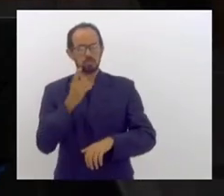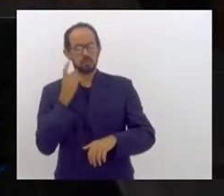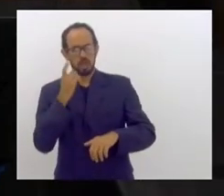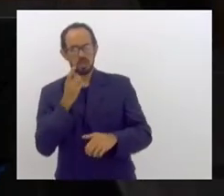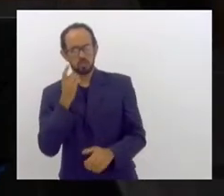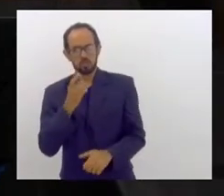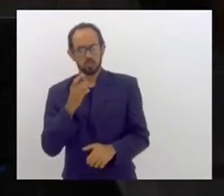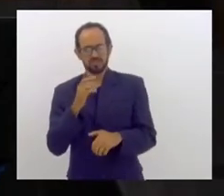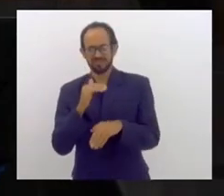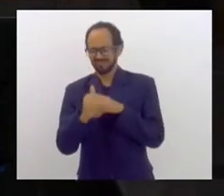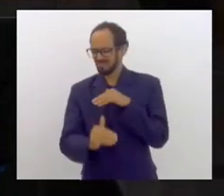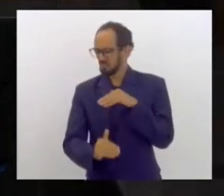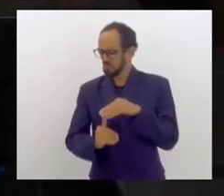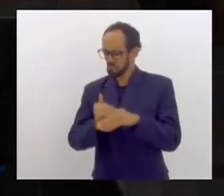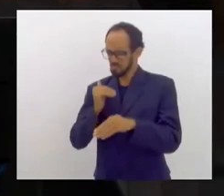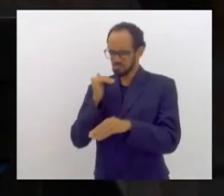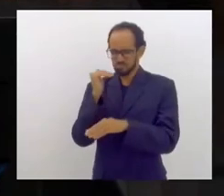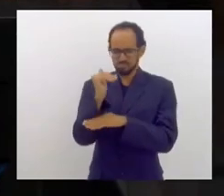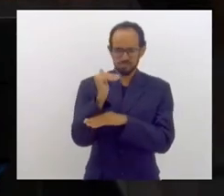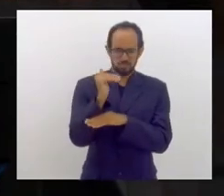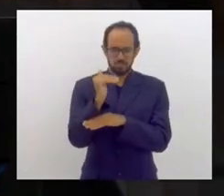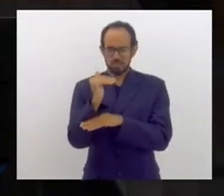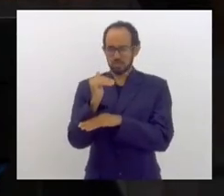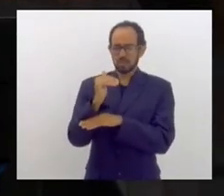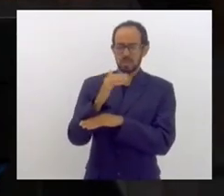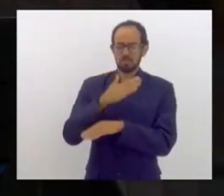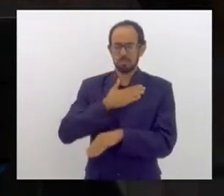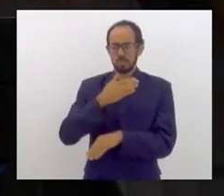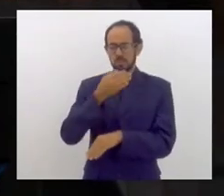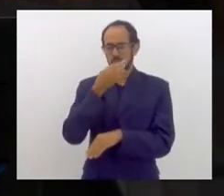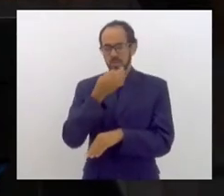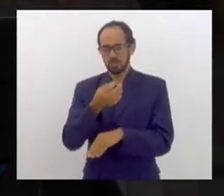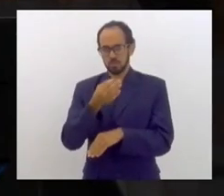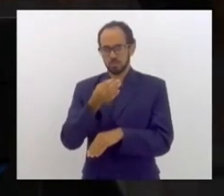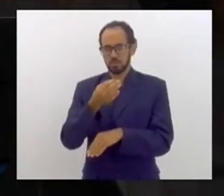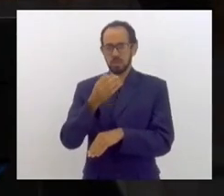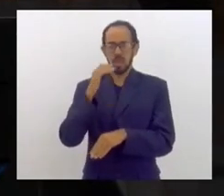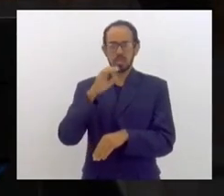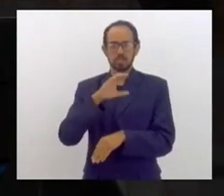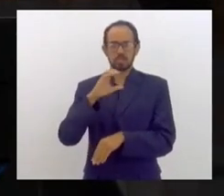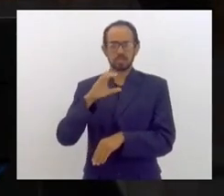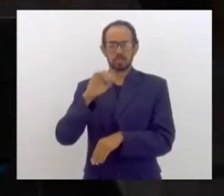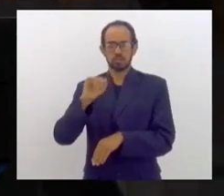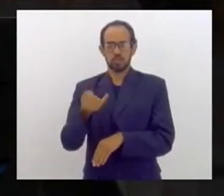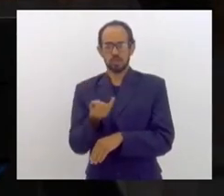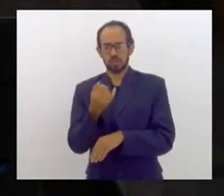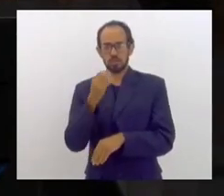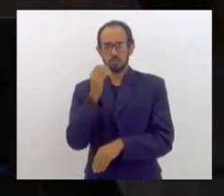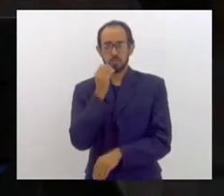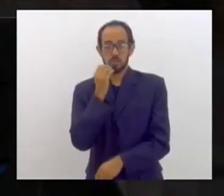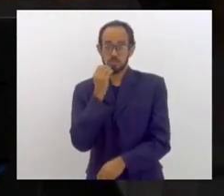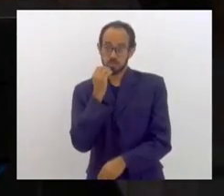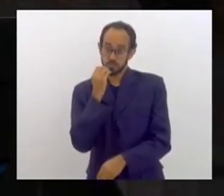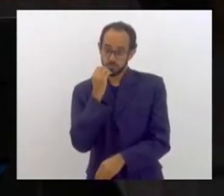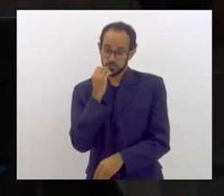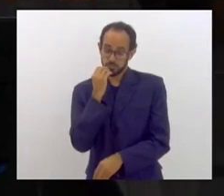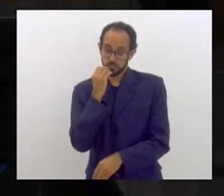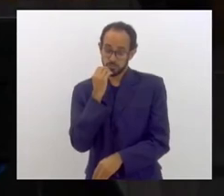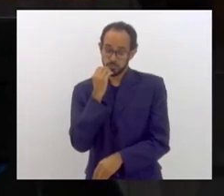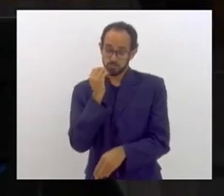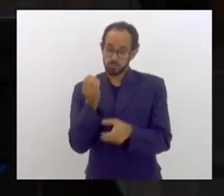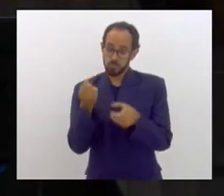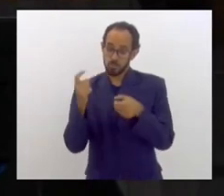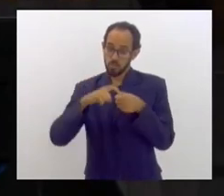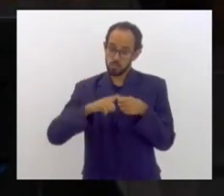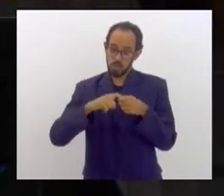grande que eu acho que a CCJ podia ou poderia voltar